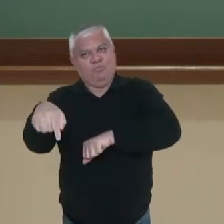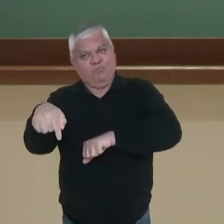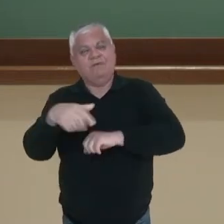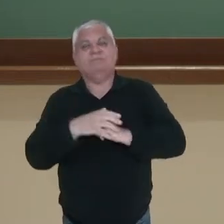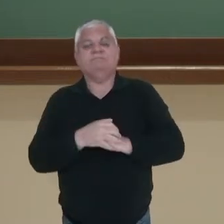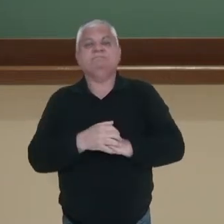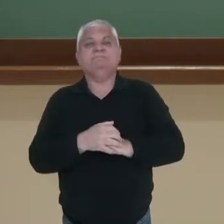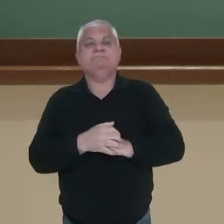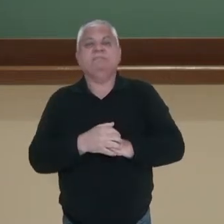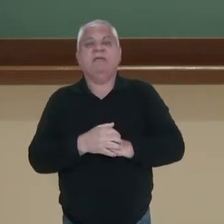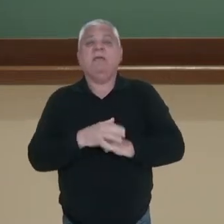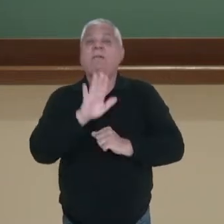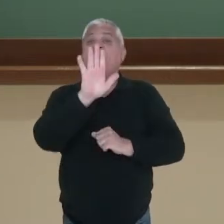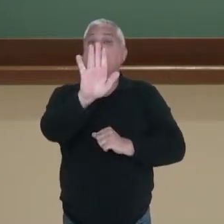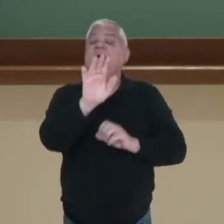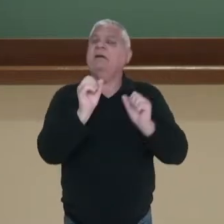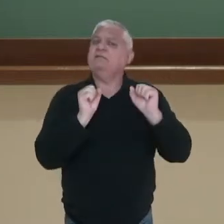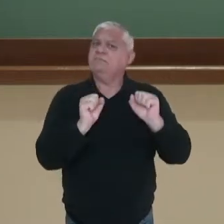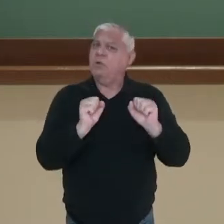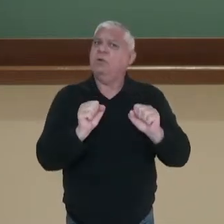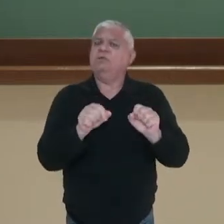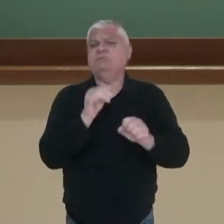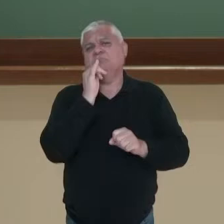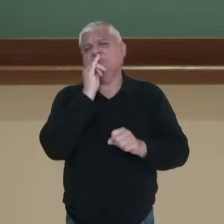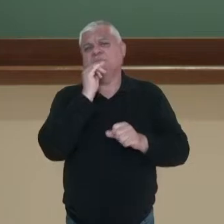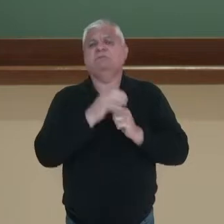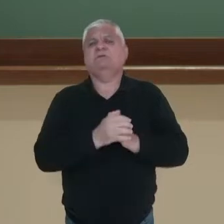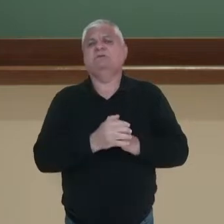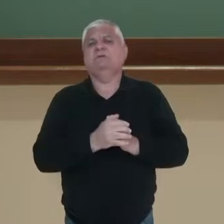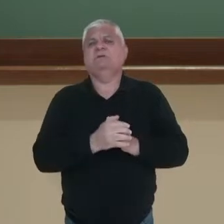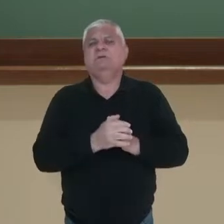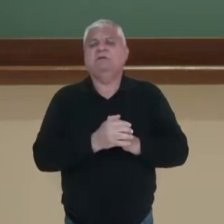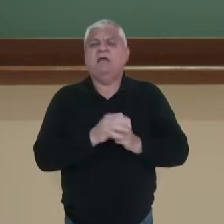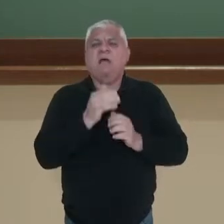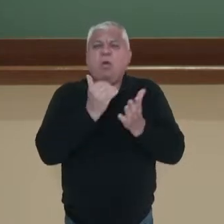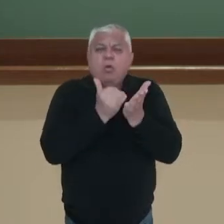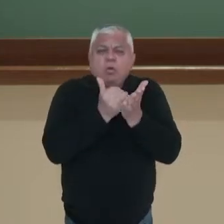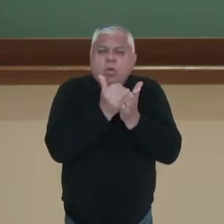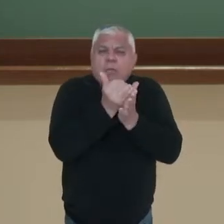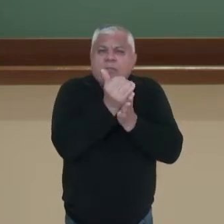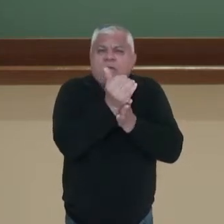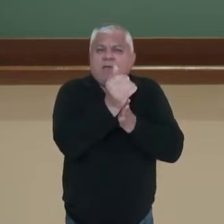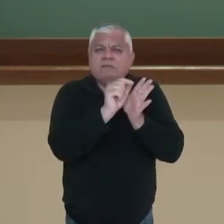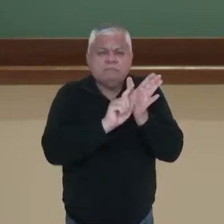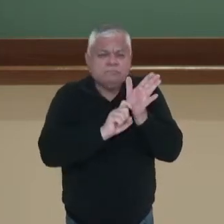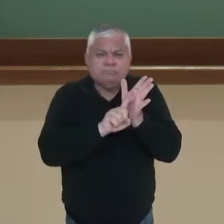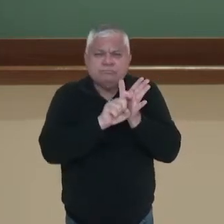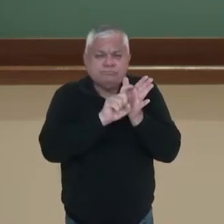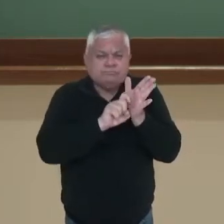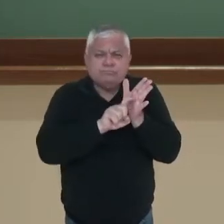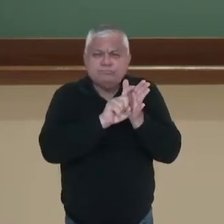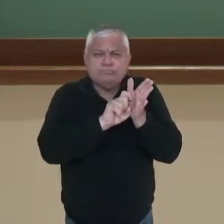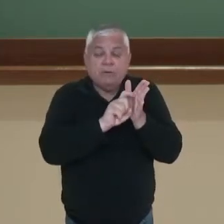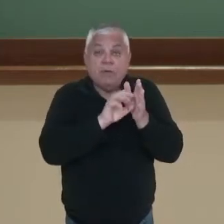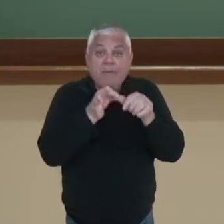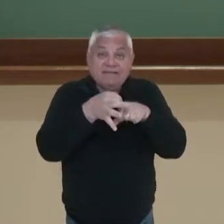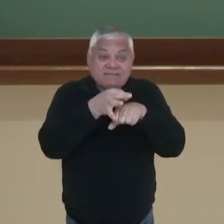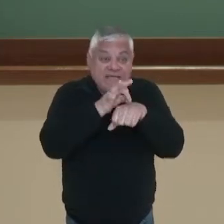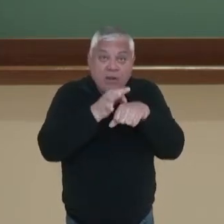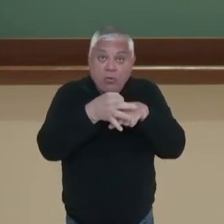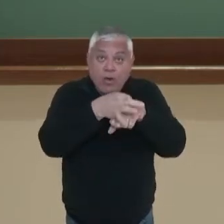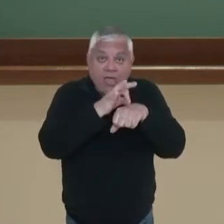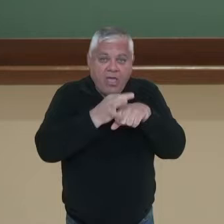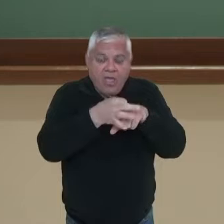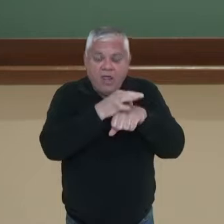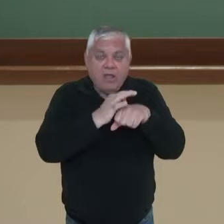modificado. Mas eu posso, por exemplo, lá na fase embrionária de um indivíduo, eu pegar e descobrir que